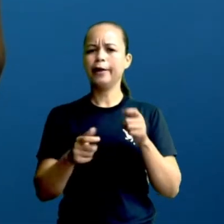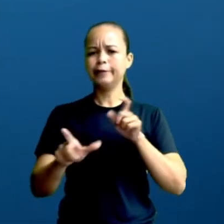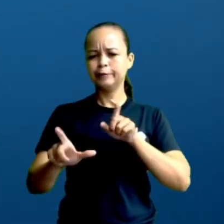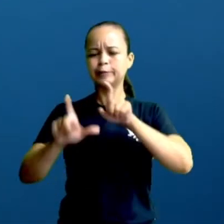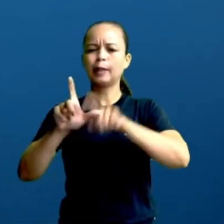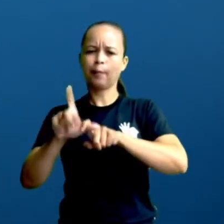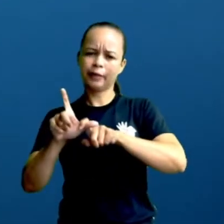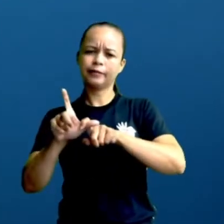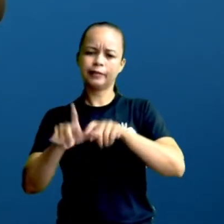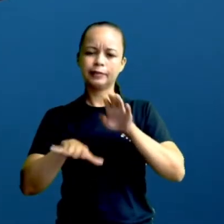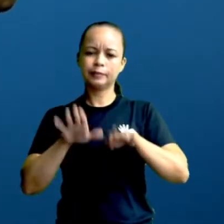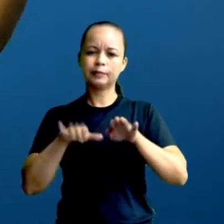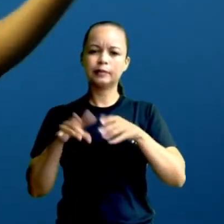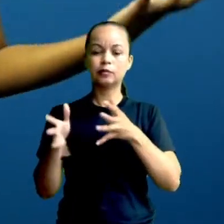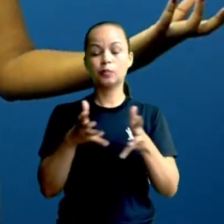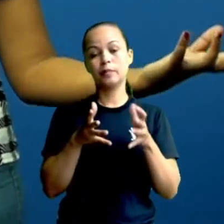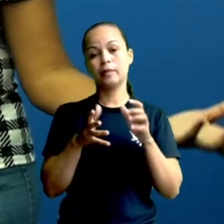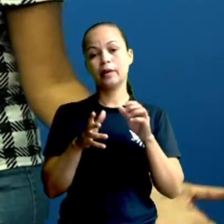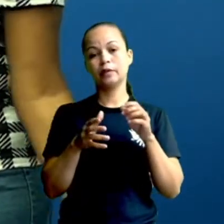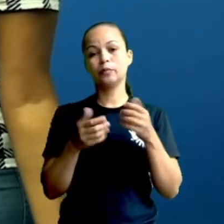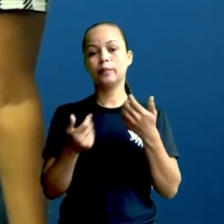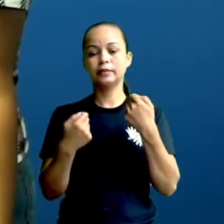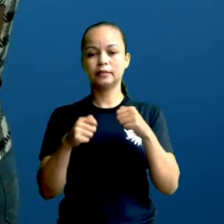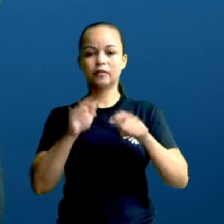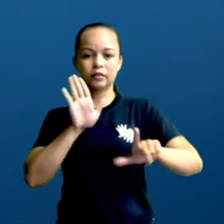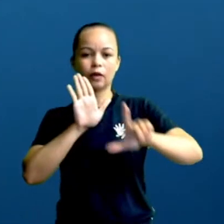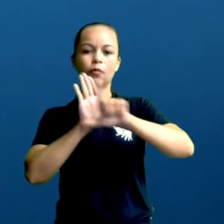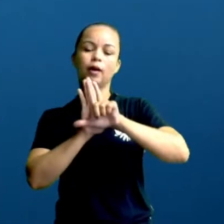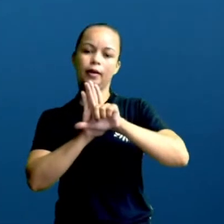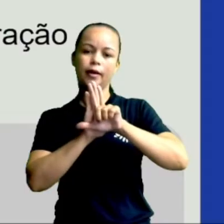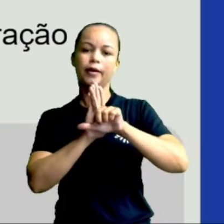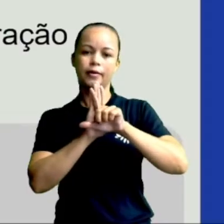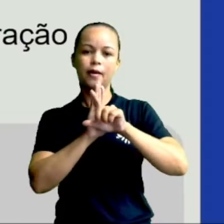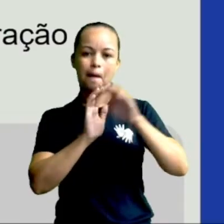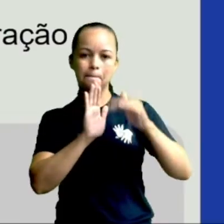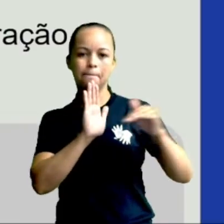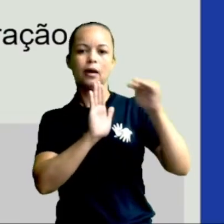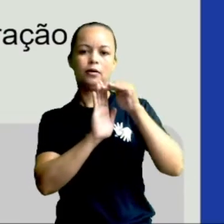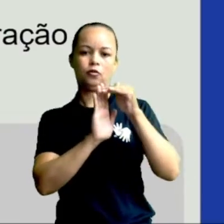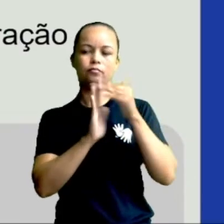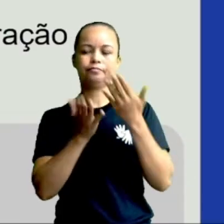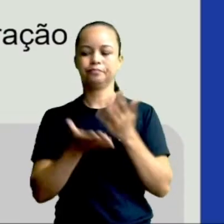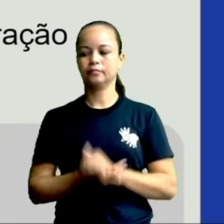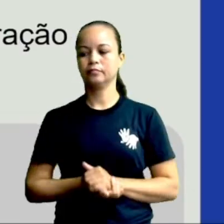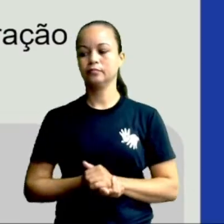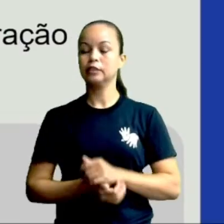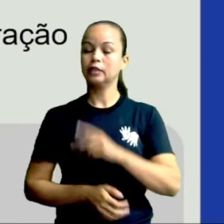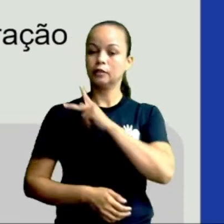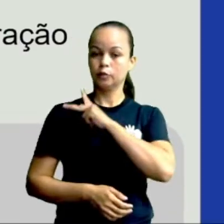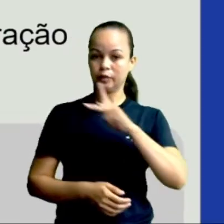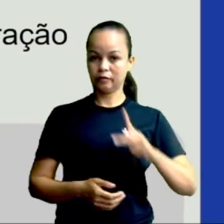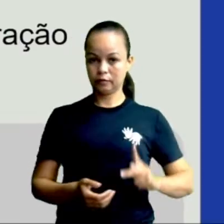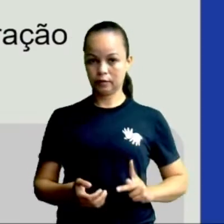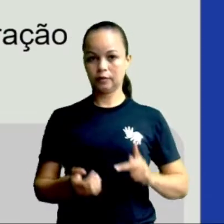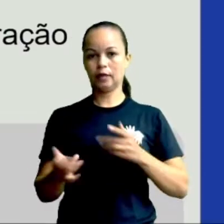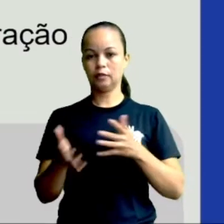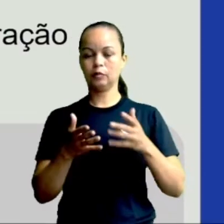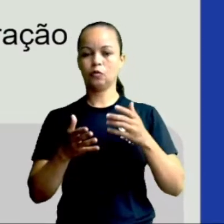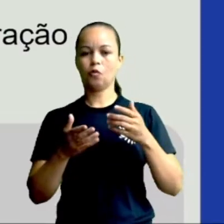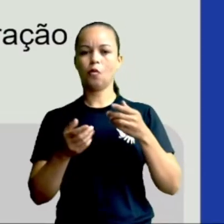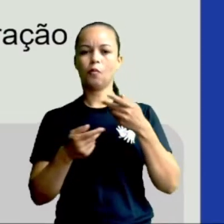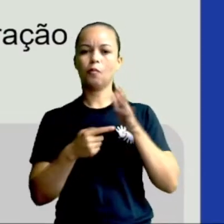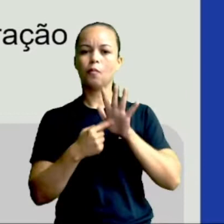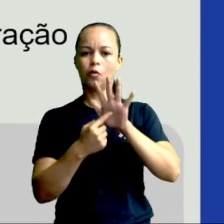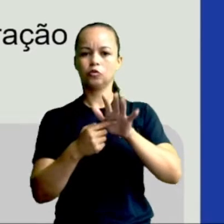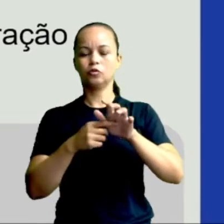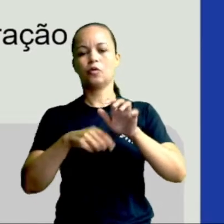na verdade, né? Porque tem que estar de acordo com a lei maior, obviamente. E aí o presidencialismo, como determinou a